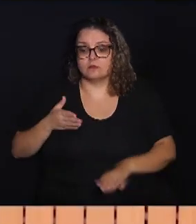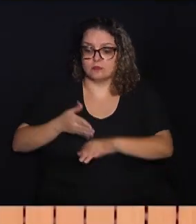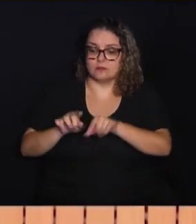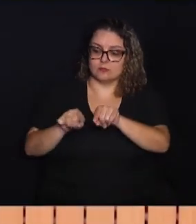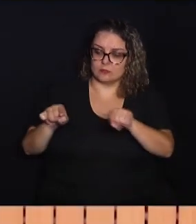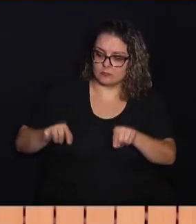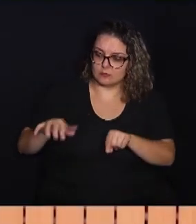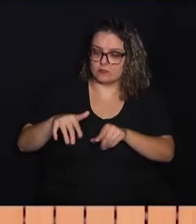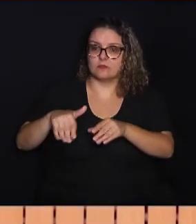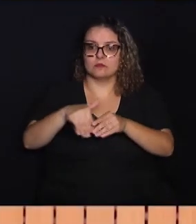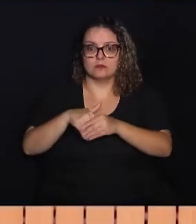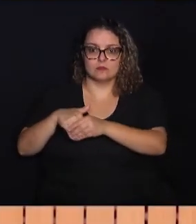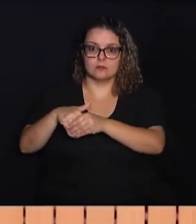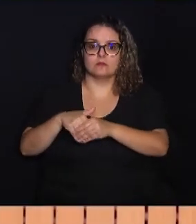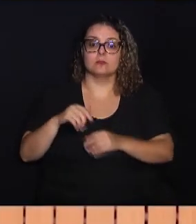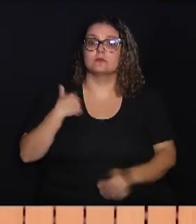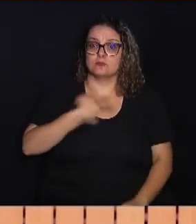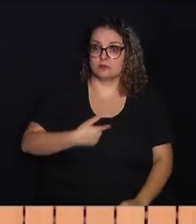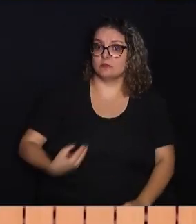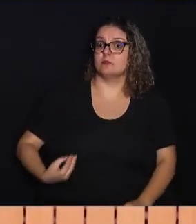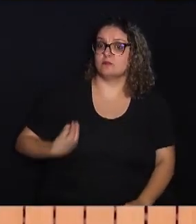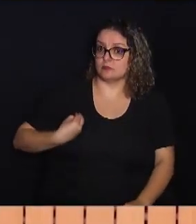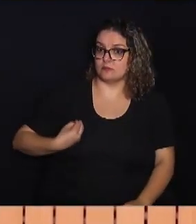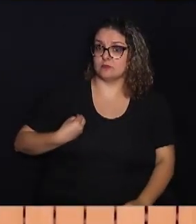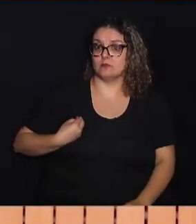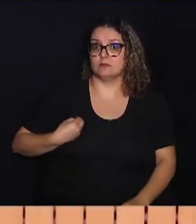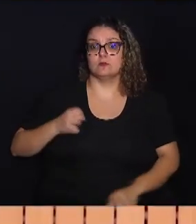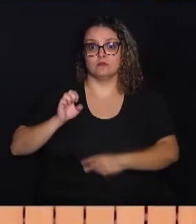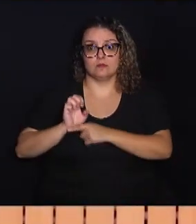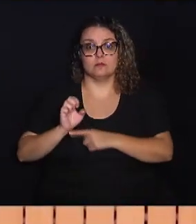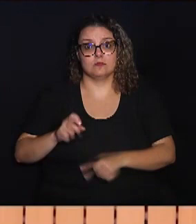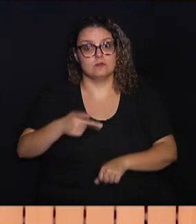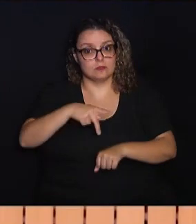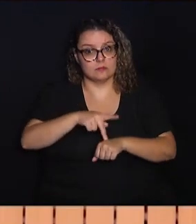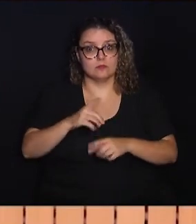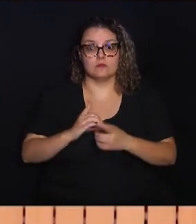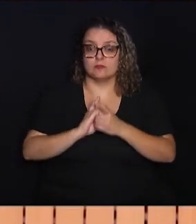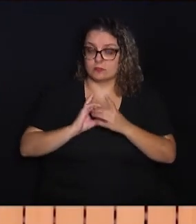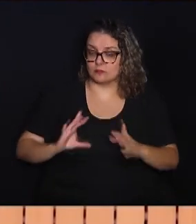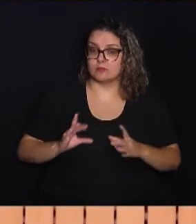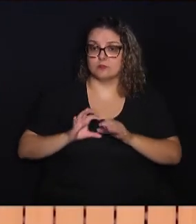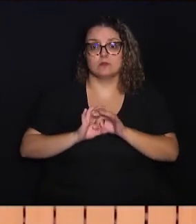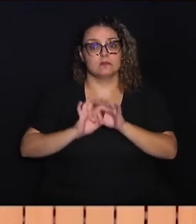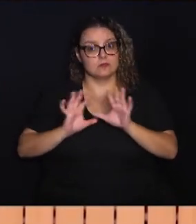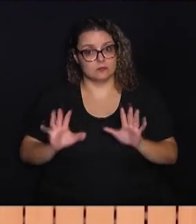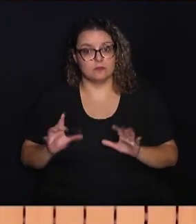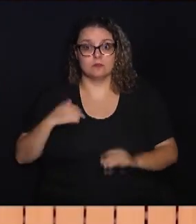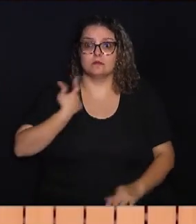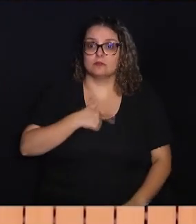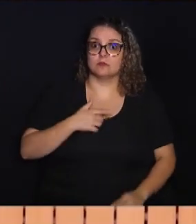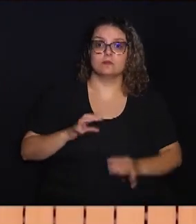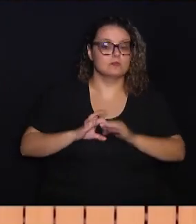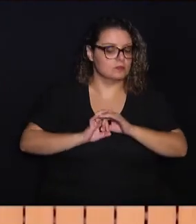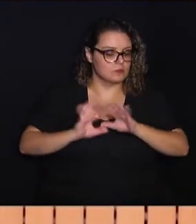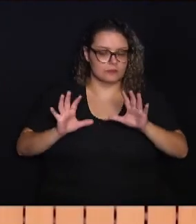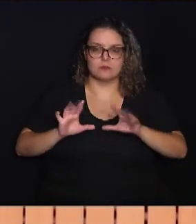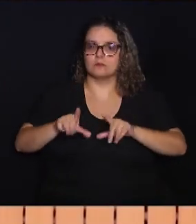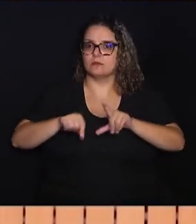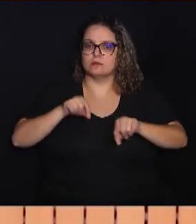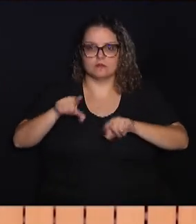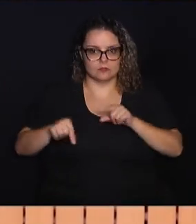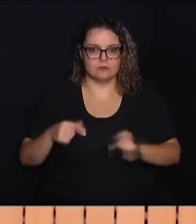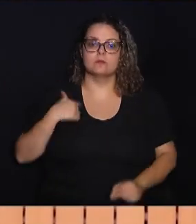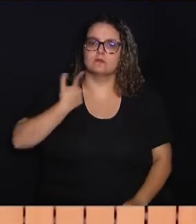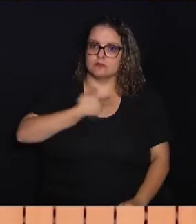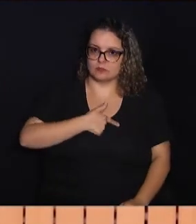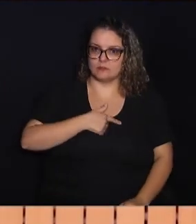urnas eh nós vivemos num num estado num país democrático que permite que a gente possa livremente escolher os